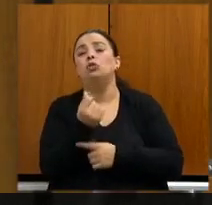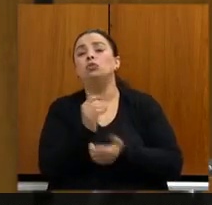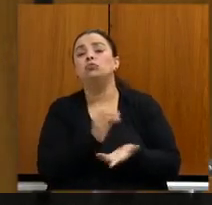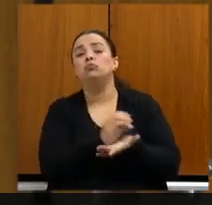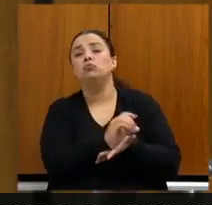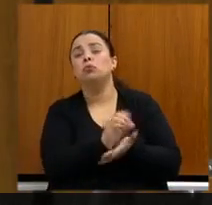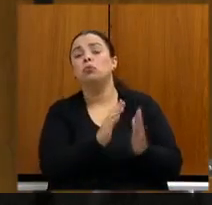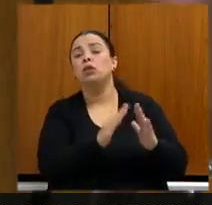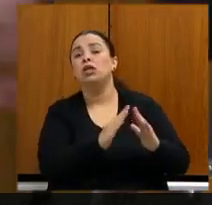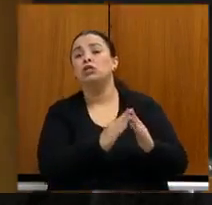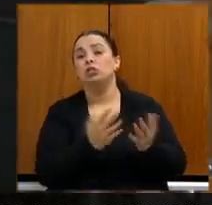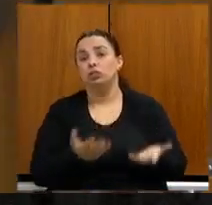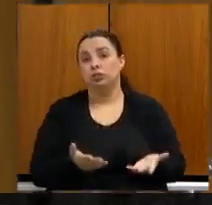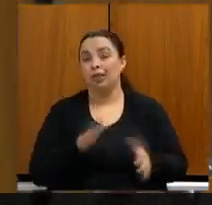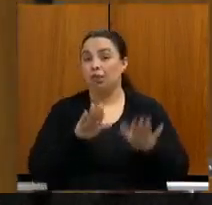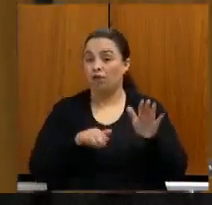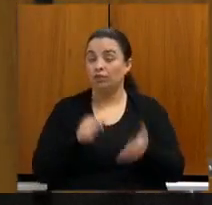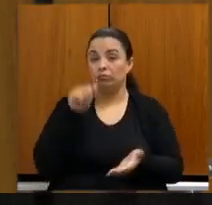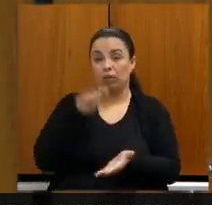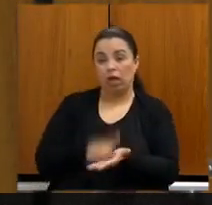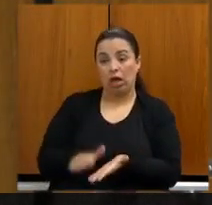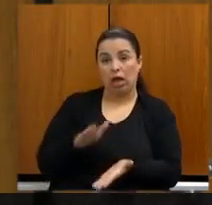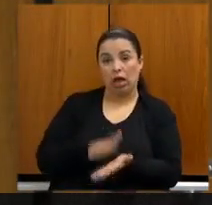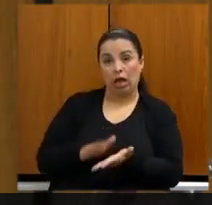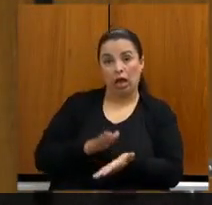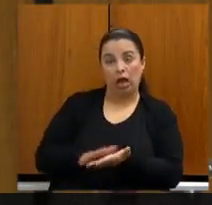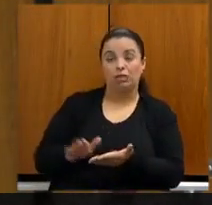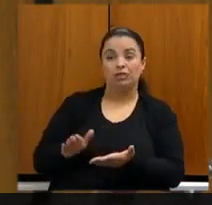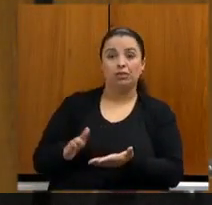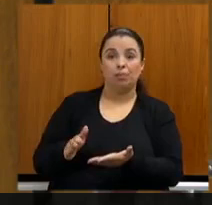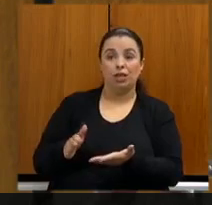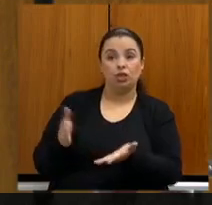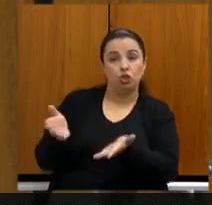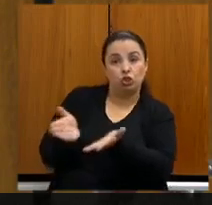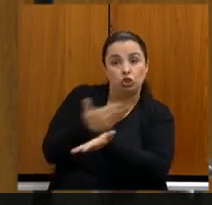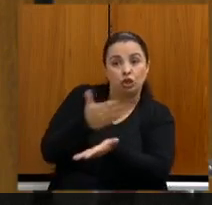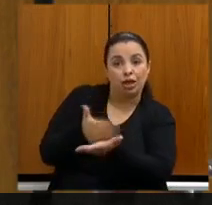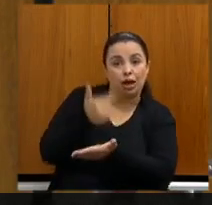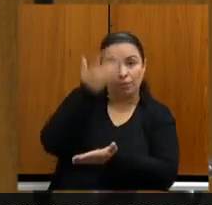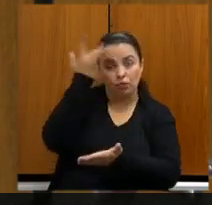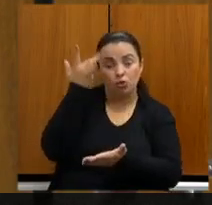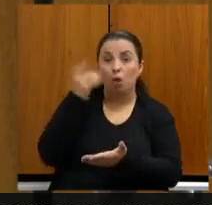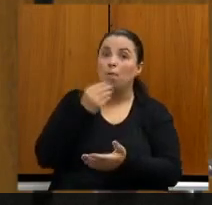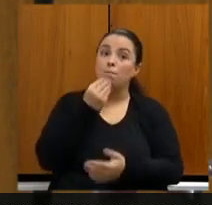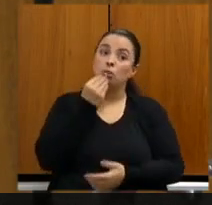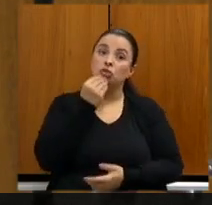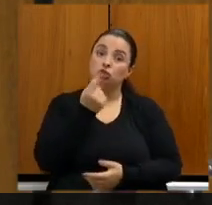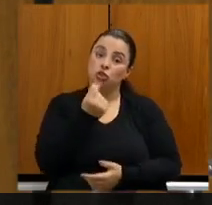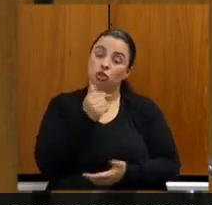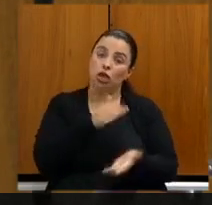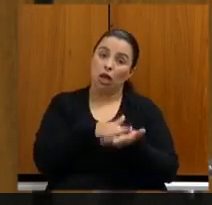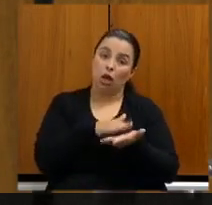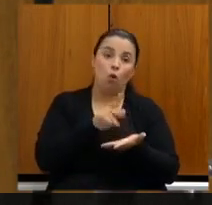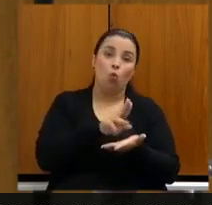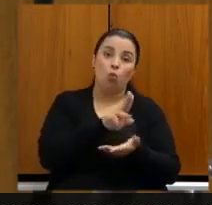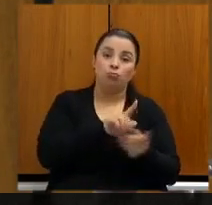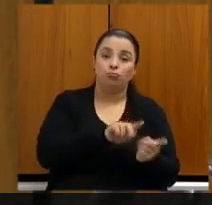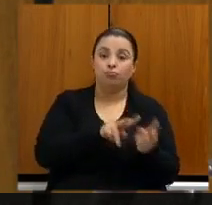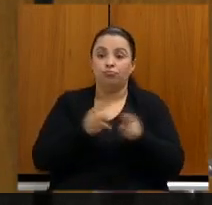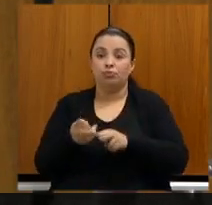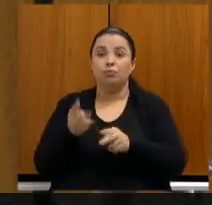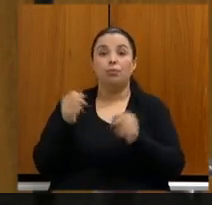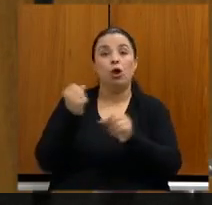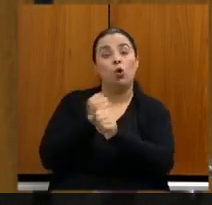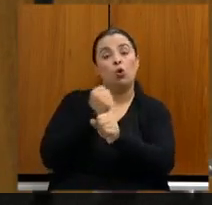esse recurso tá sendo gasto com despejos em Minas Gerais poderia estar sendo gasto para poder construir moradia Popular a gente tem lá o